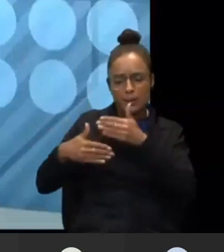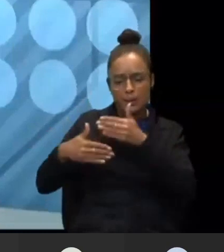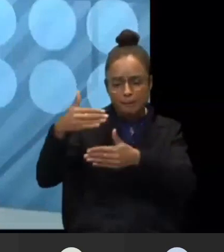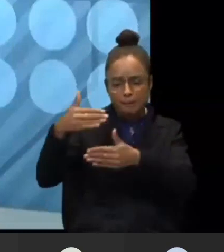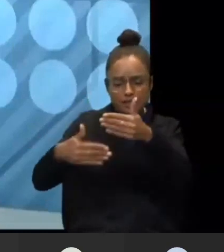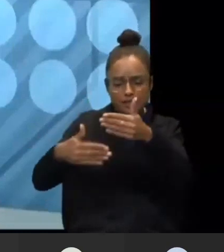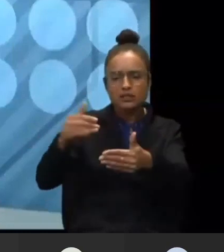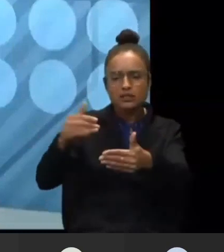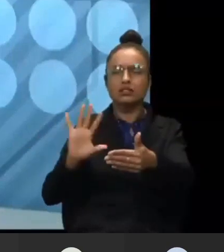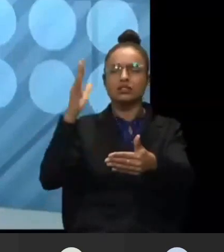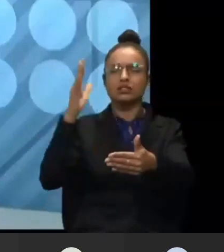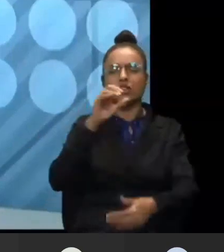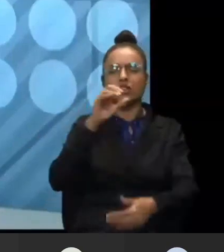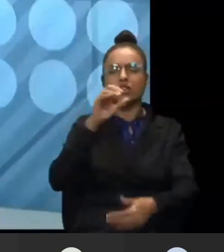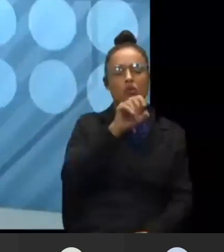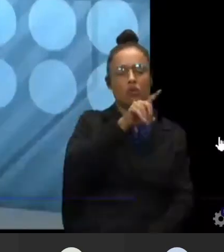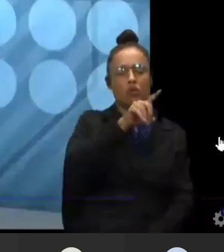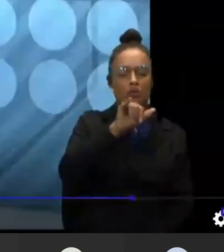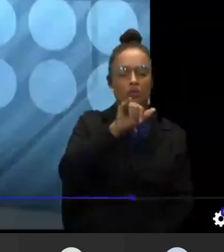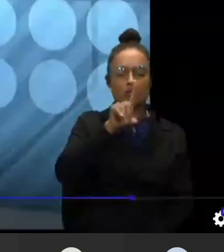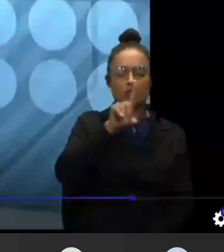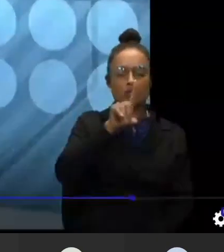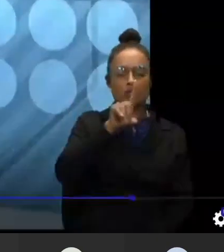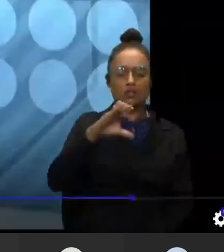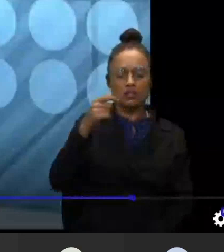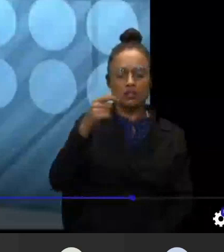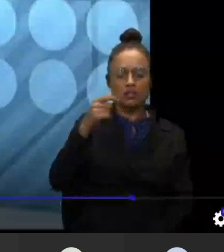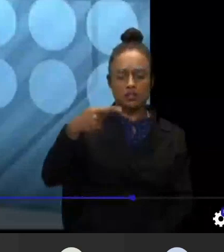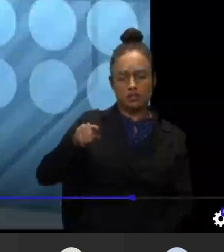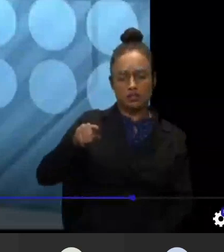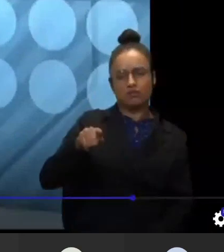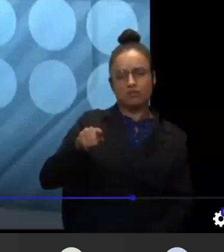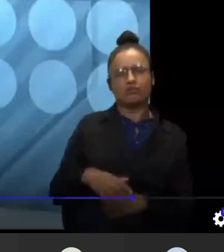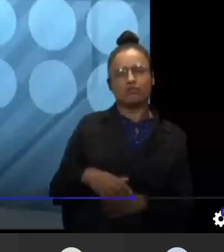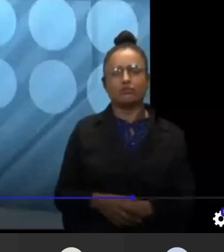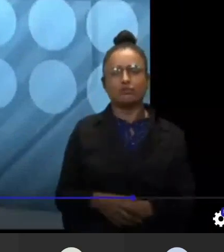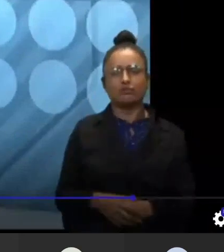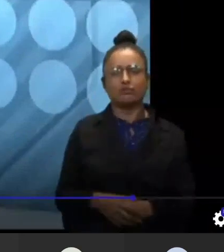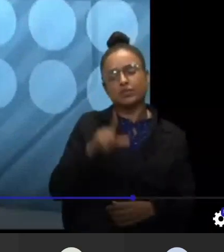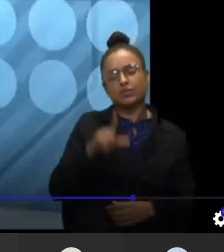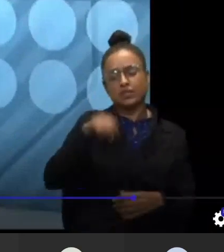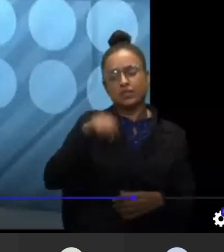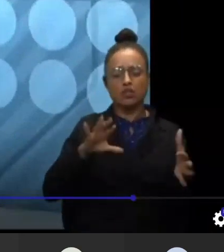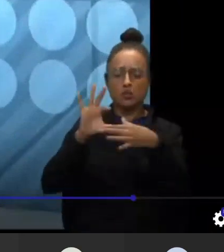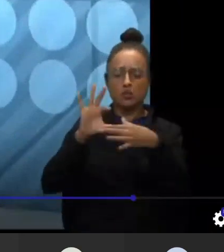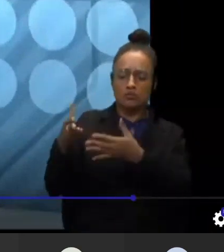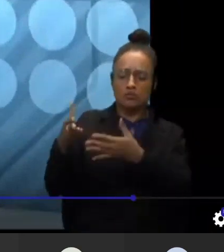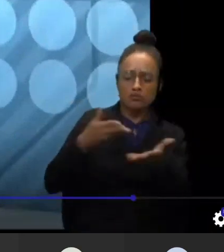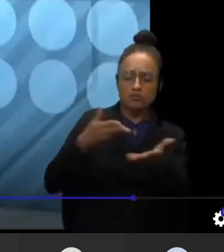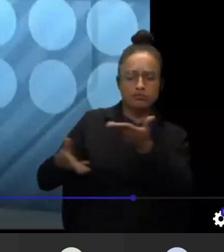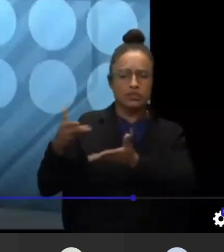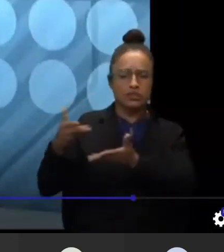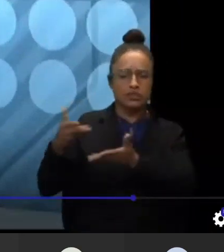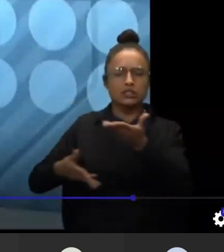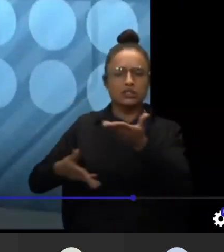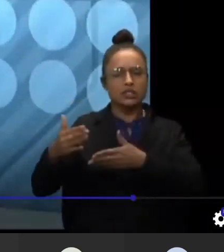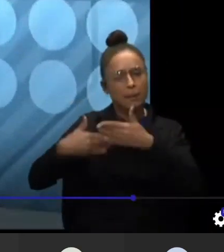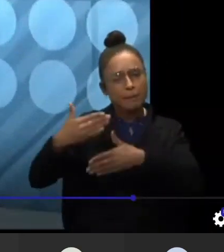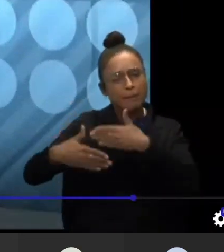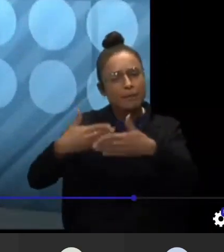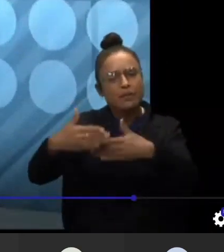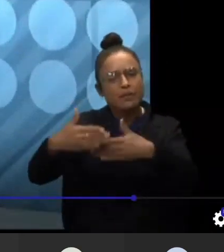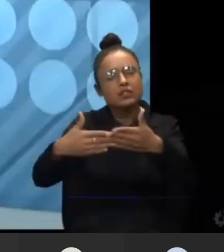processo de reações que chama-se oxidação, rancidez oxidativa, que tem a presença que esse